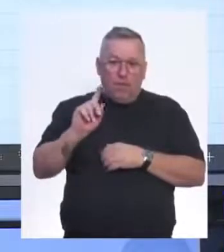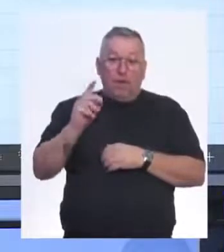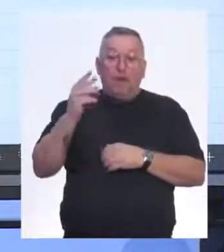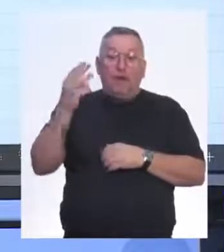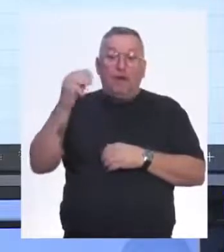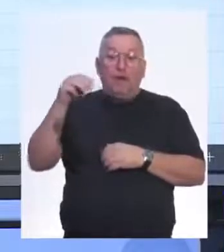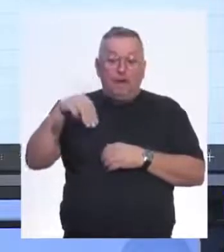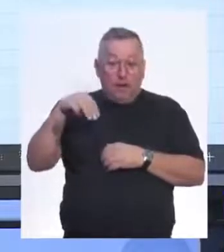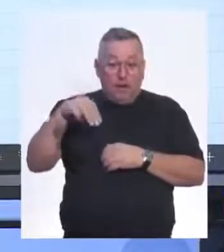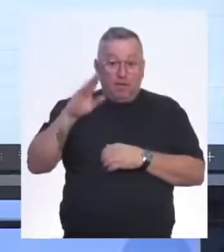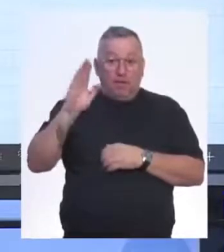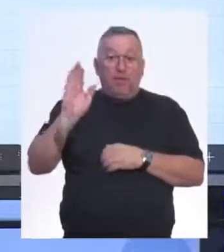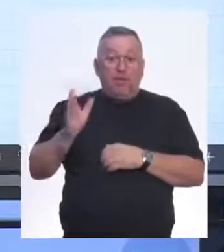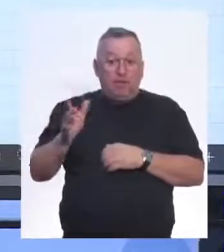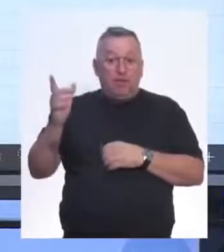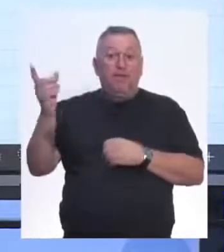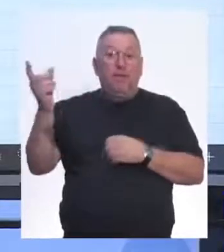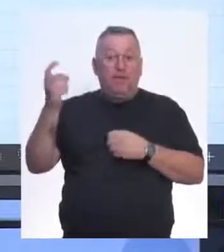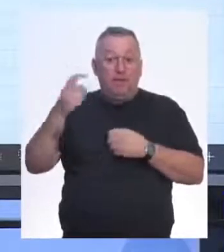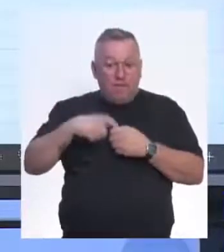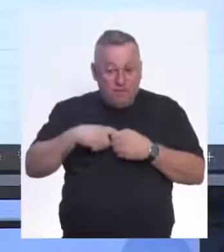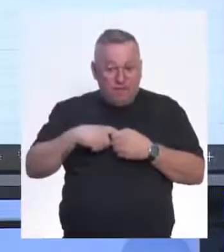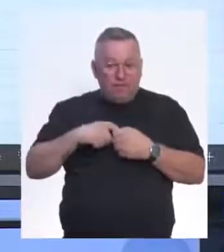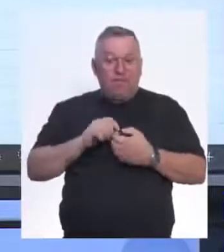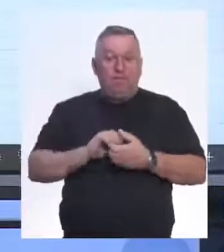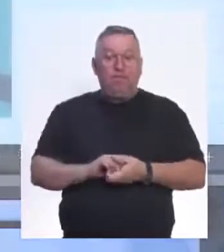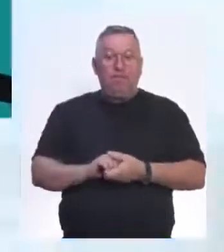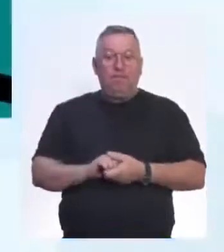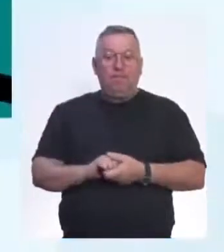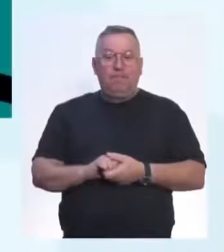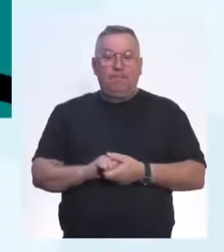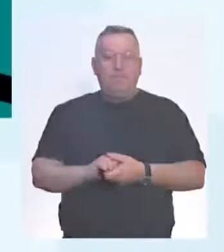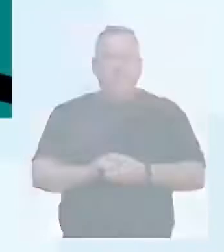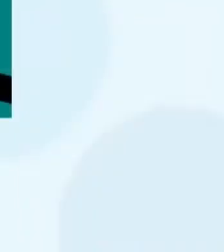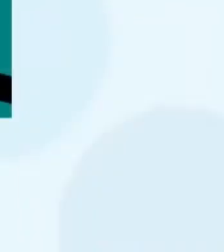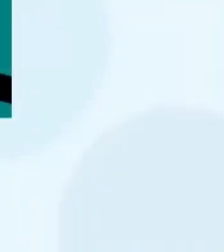3 minutinhos e a gente já retorna. Bom trabalho.